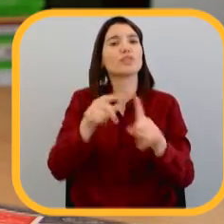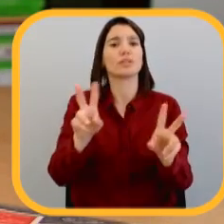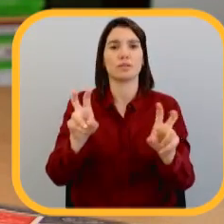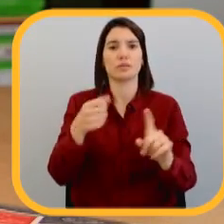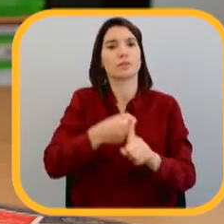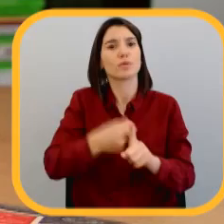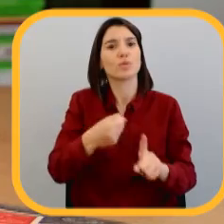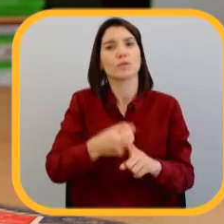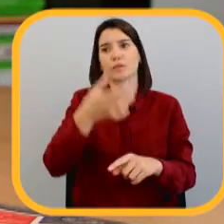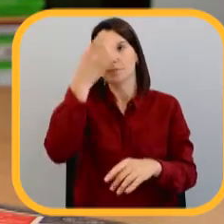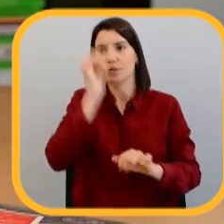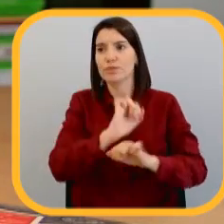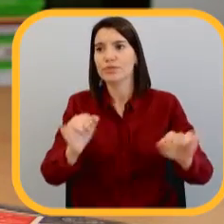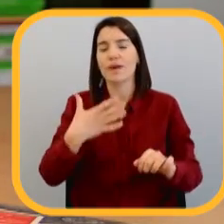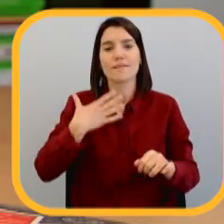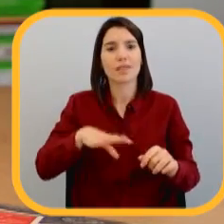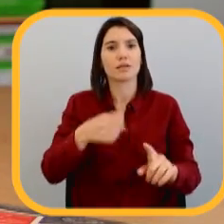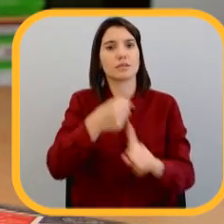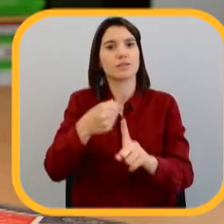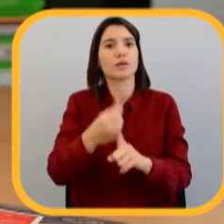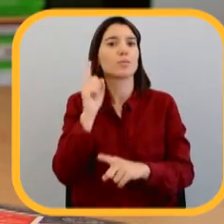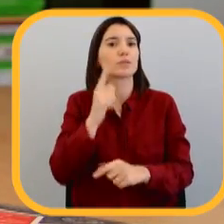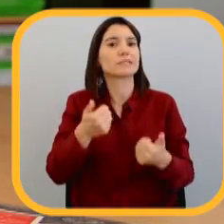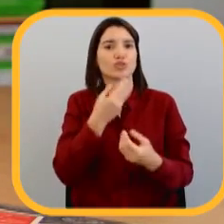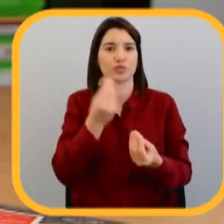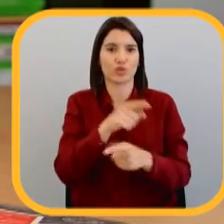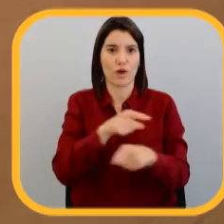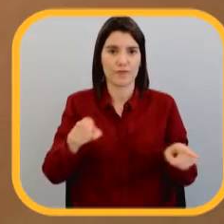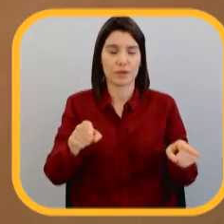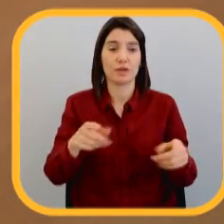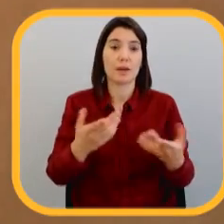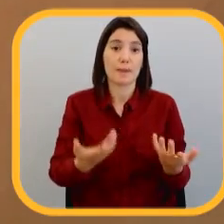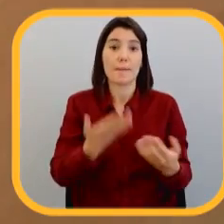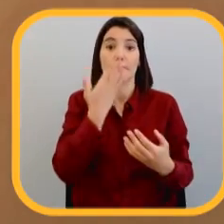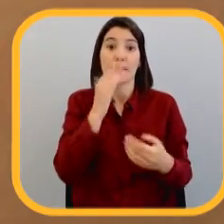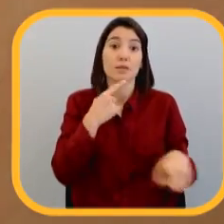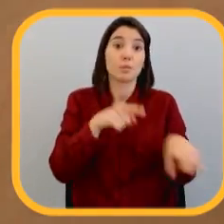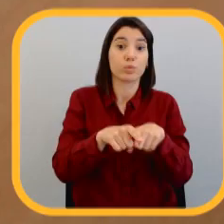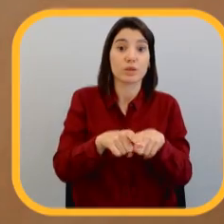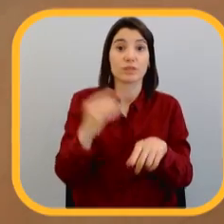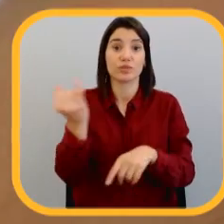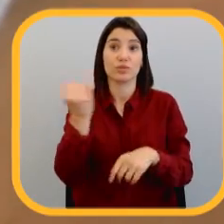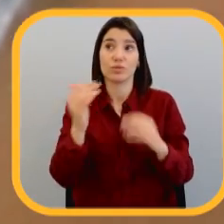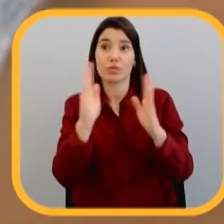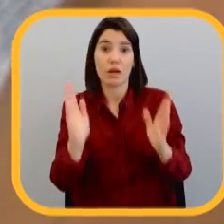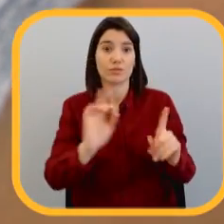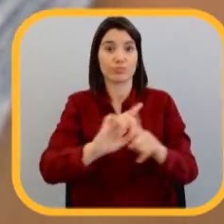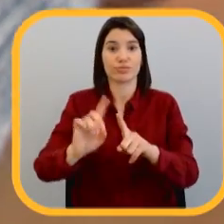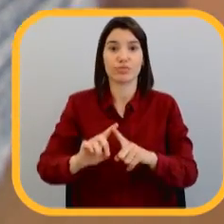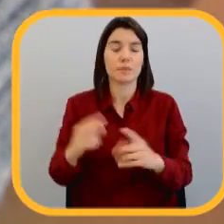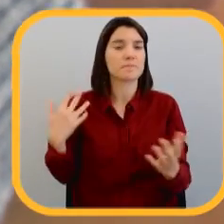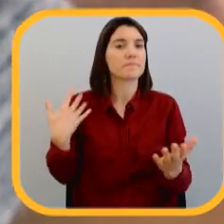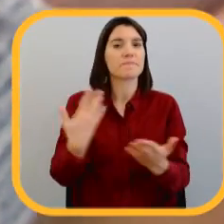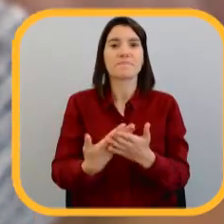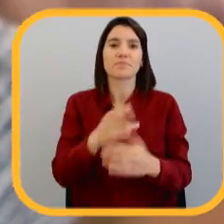dos jovens, aquilo que são as lutas que mais importam para os jovens, e parece que a política institucional e os atores